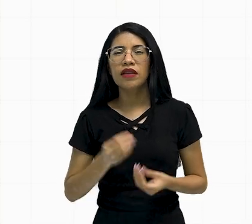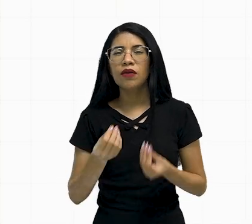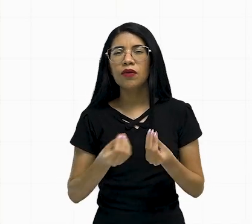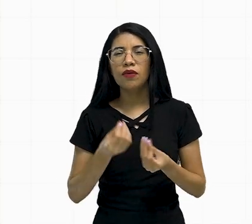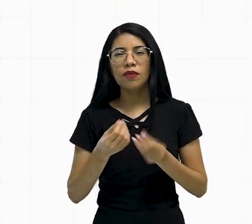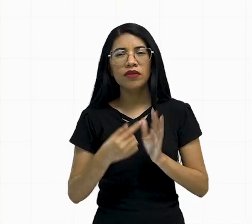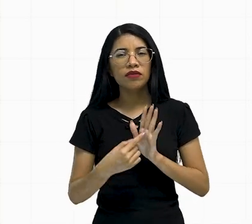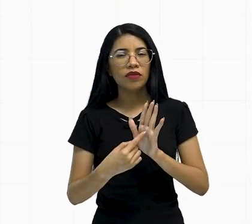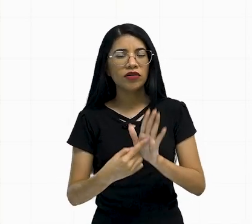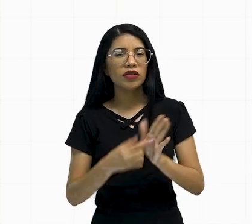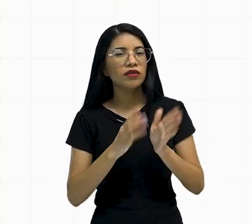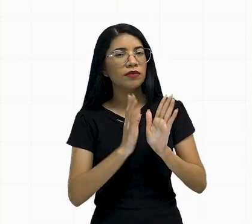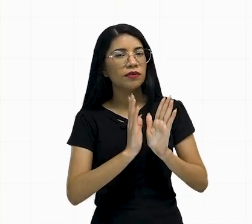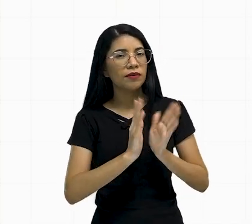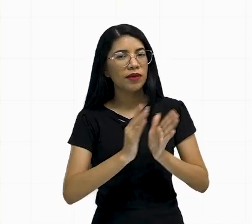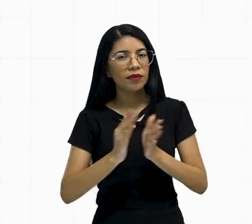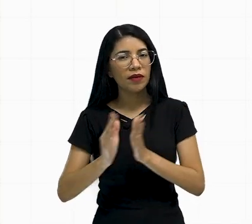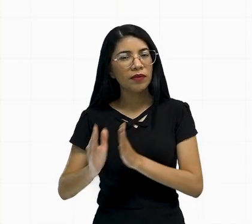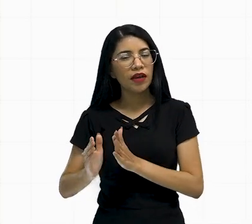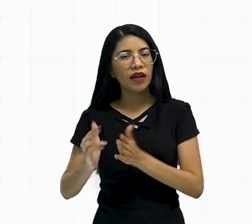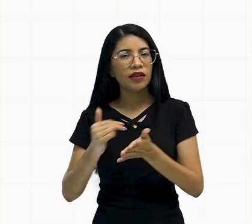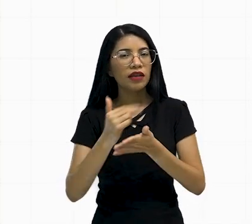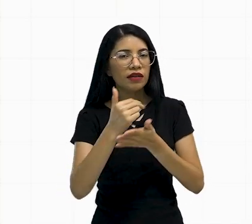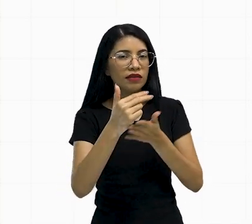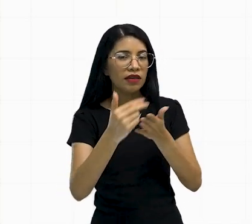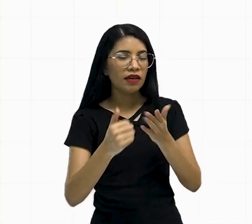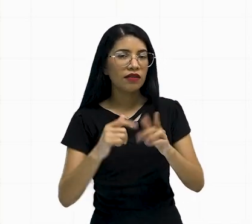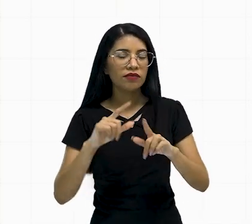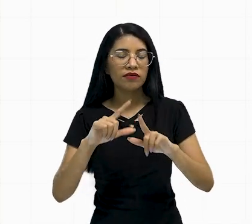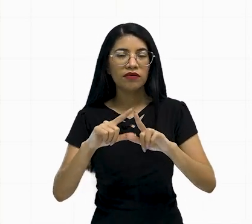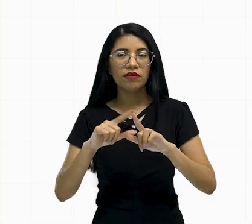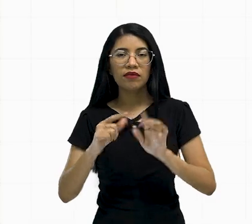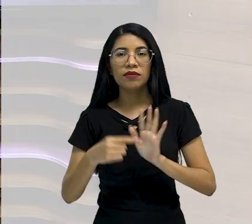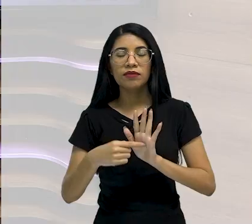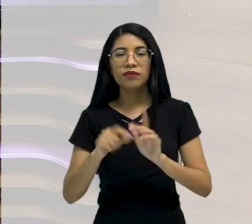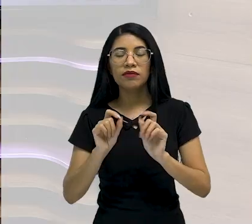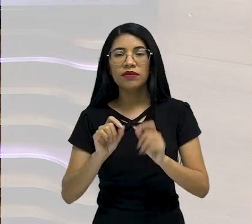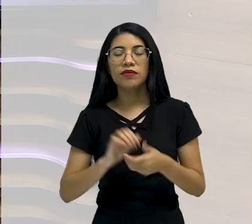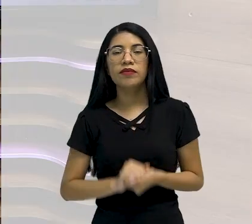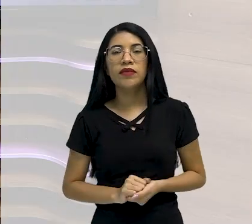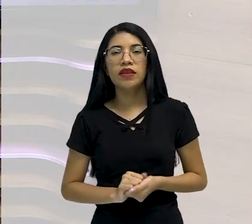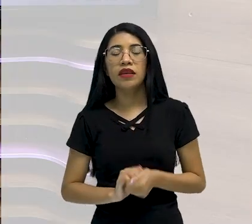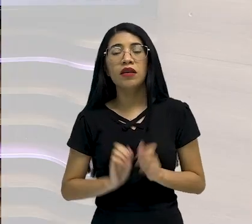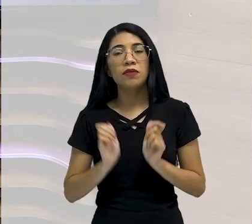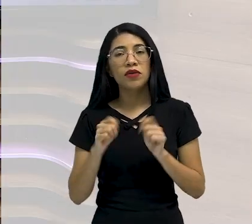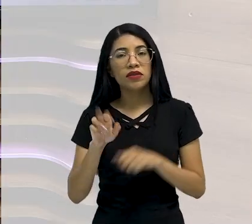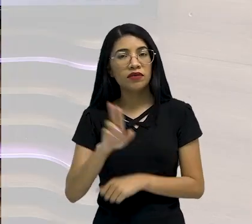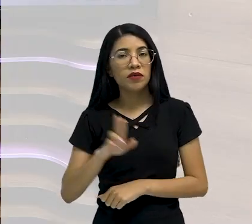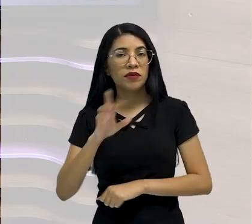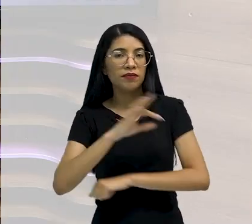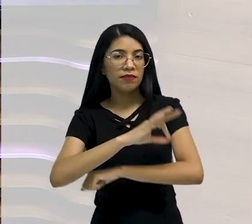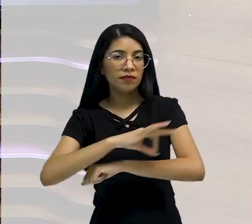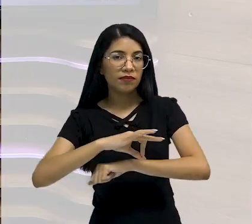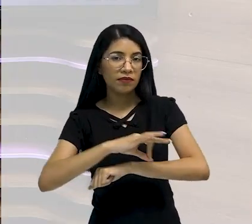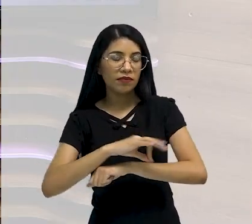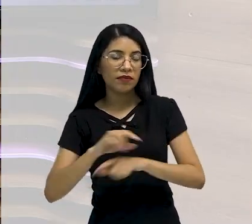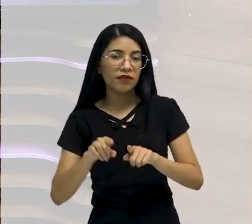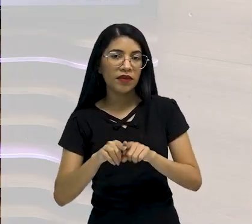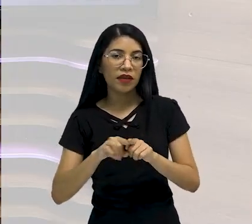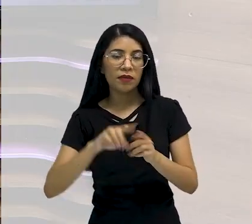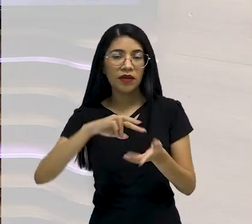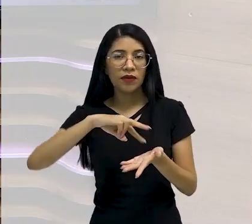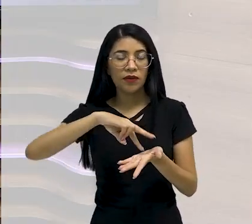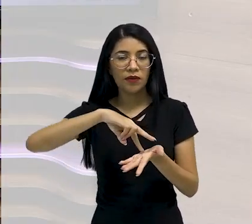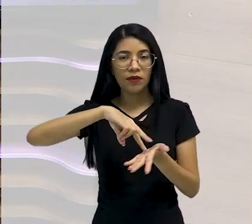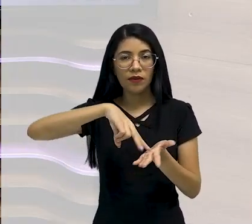te mostrando aí esse passo a passo? Está te mostrando que, utilizando régua e compasso e comparando,